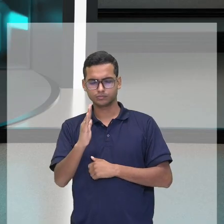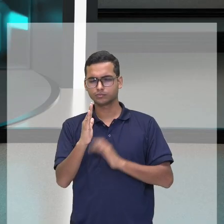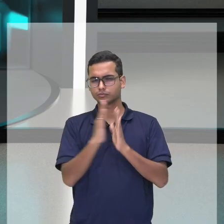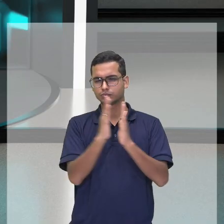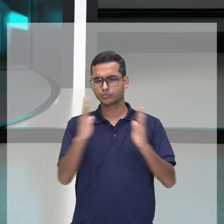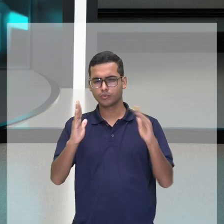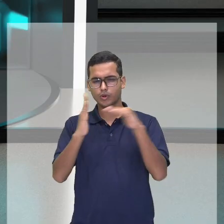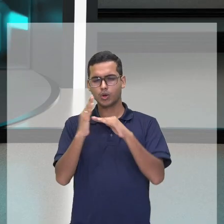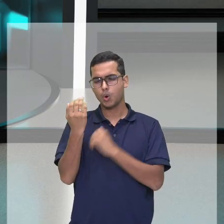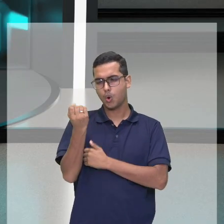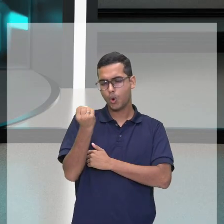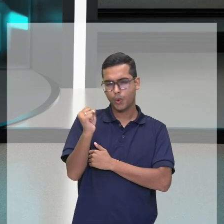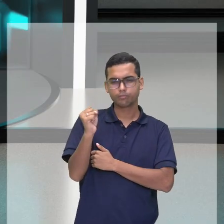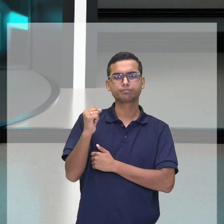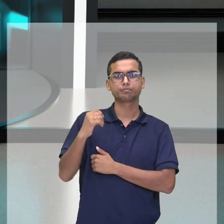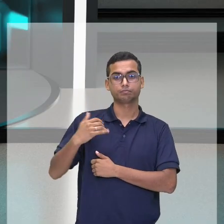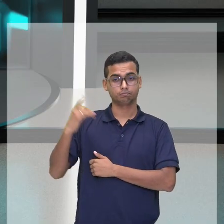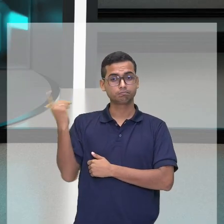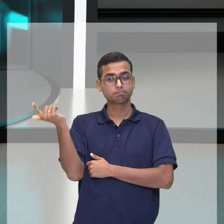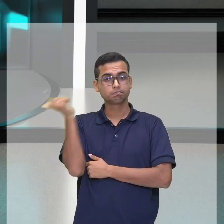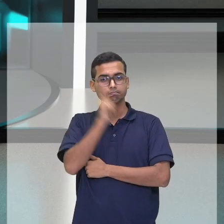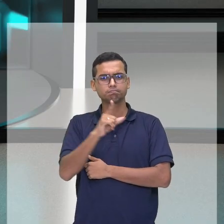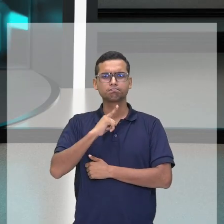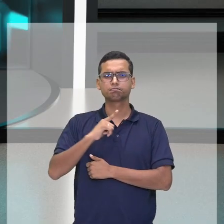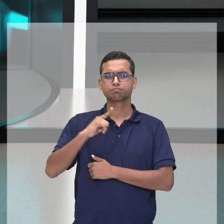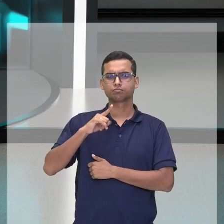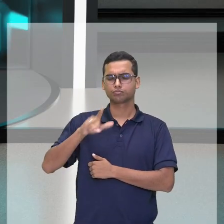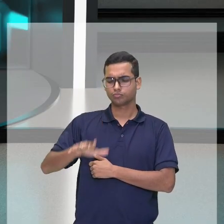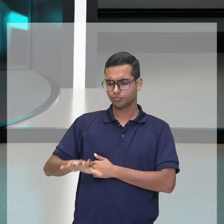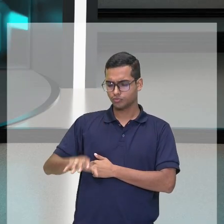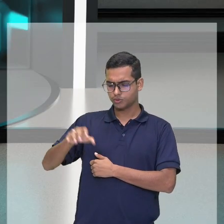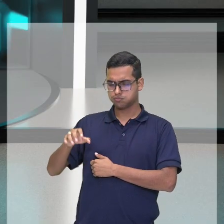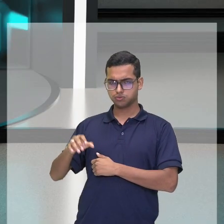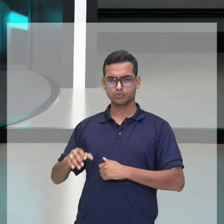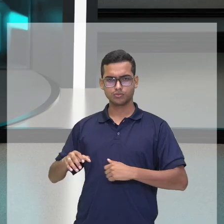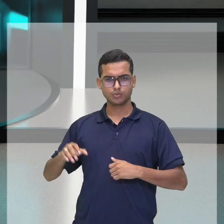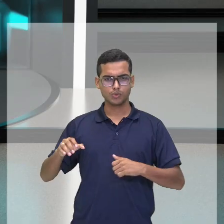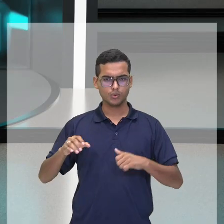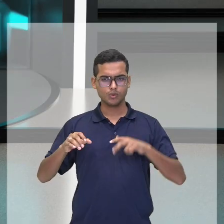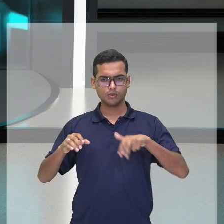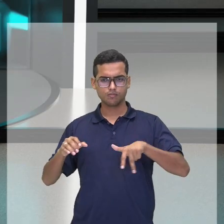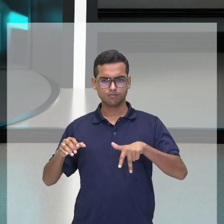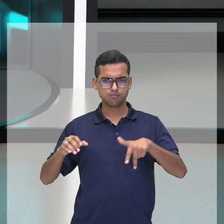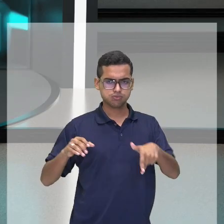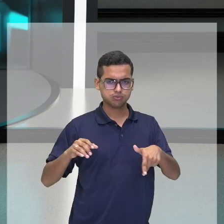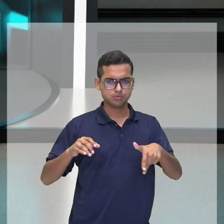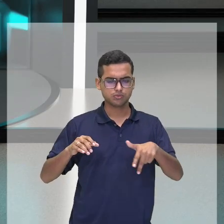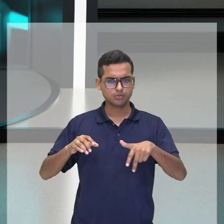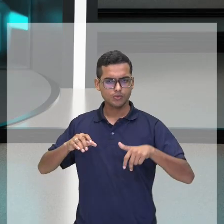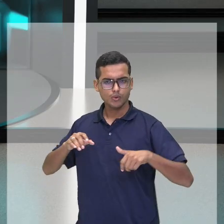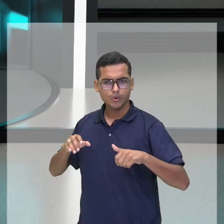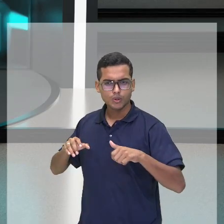diante, ele já tem maturidade para pegar um objeto, posicionar uma perna na frente, outra